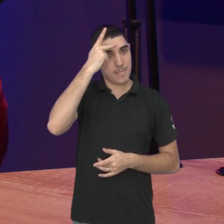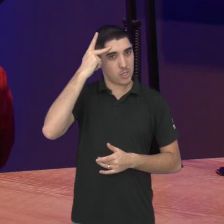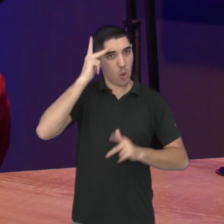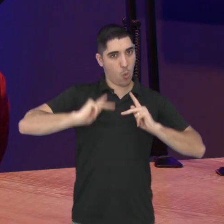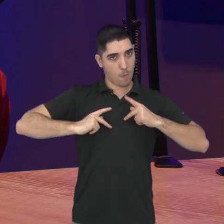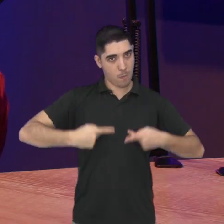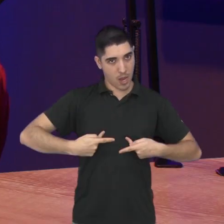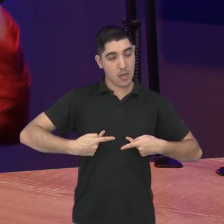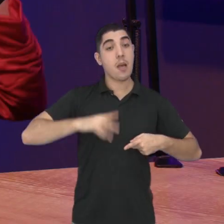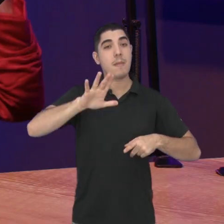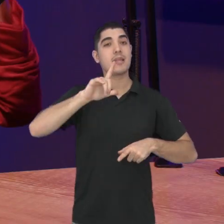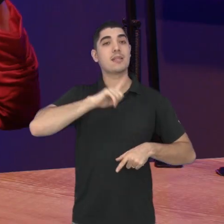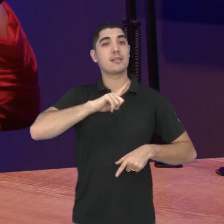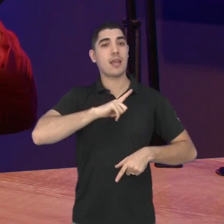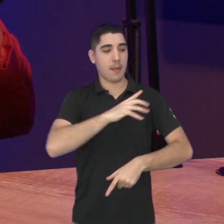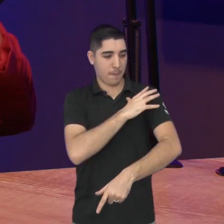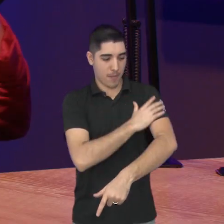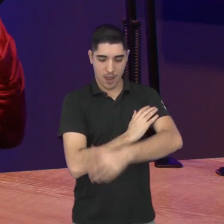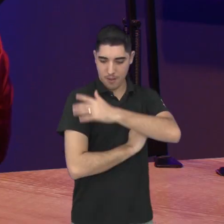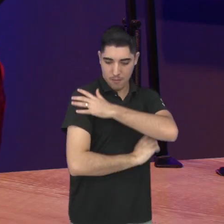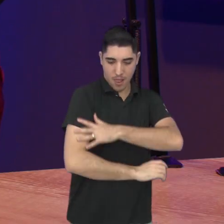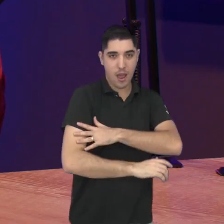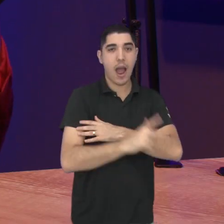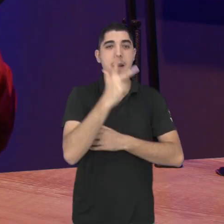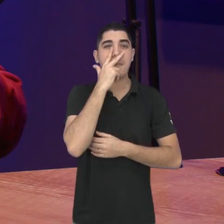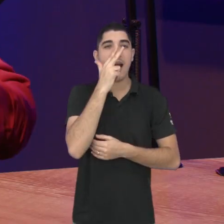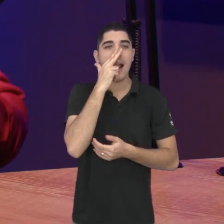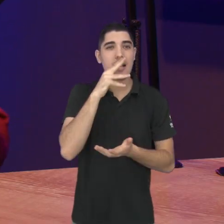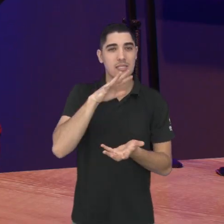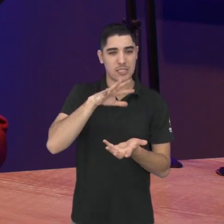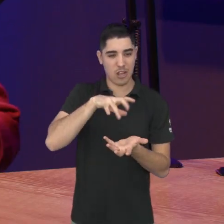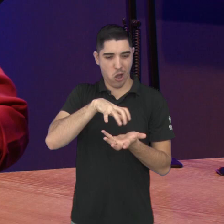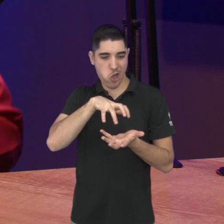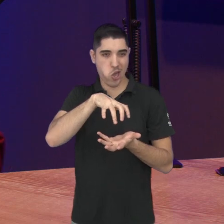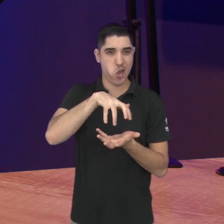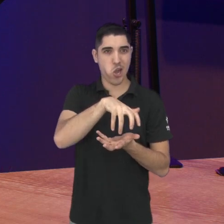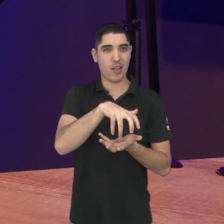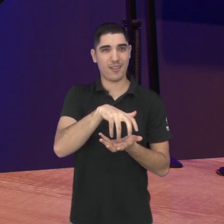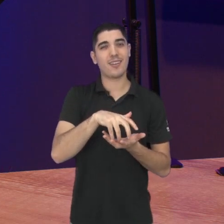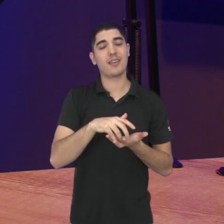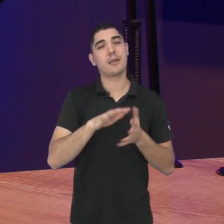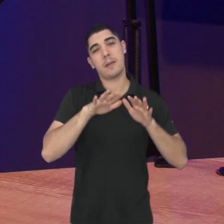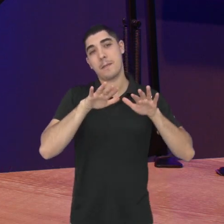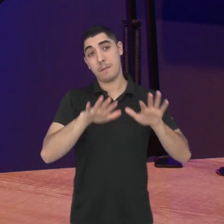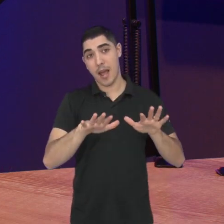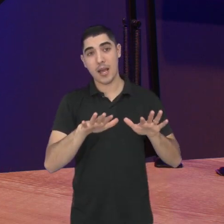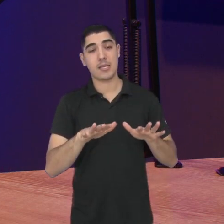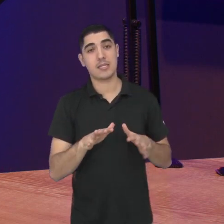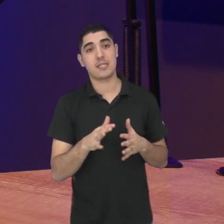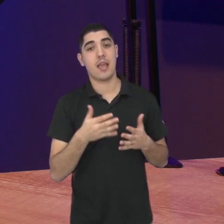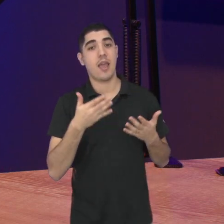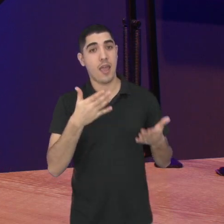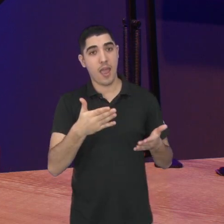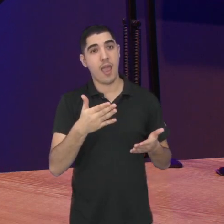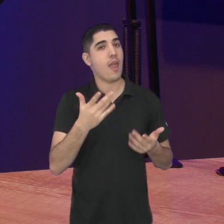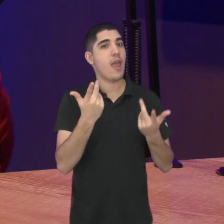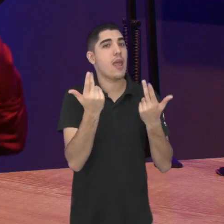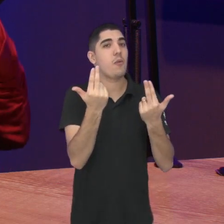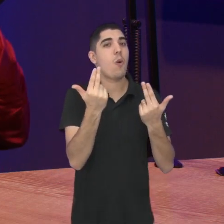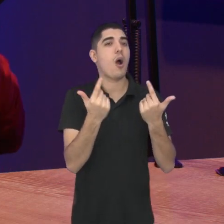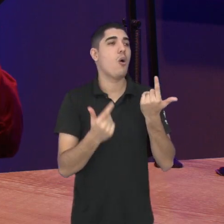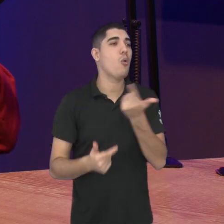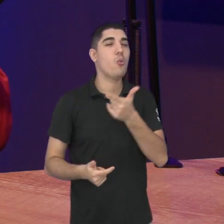que ele tem vários braços, então ele fica parecendo uma aranha. E eu acho que é muito a personificação do